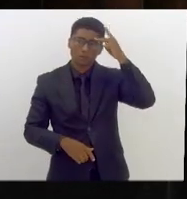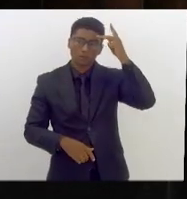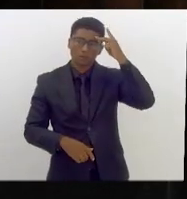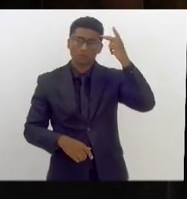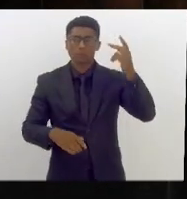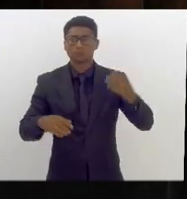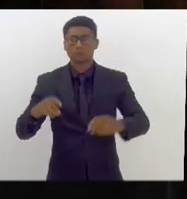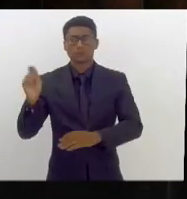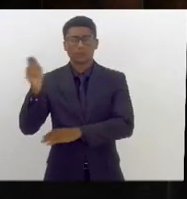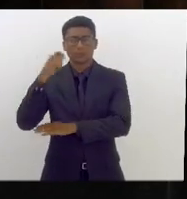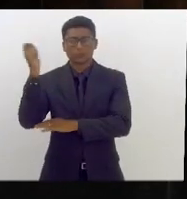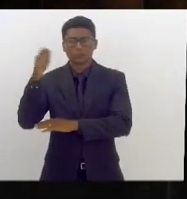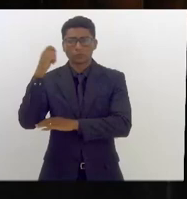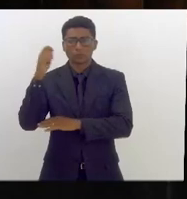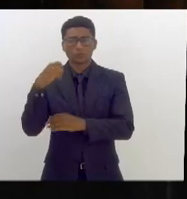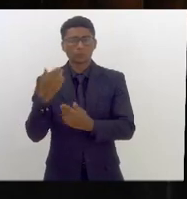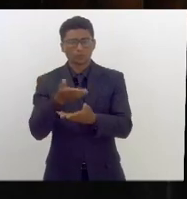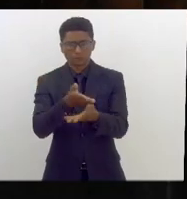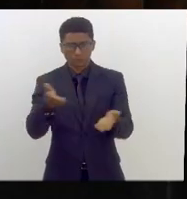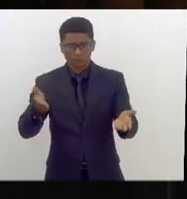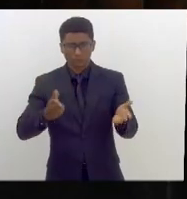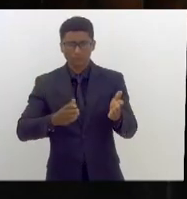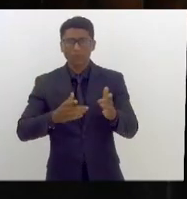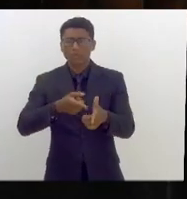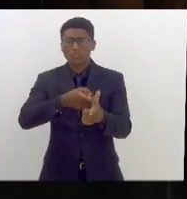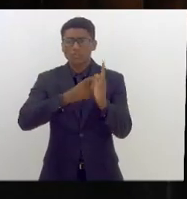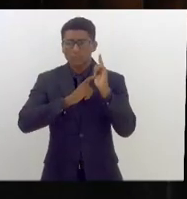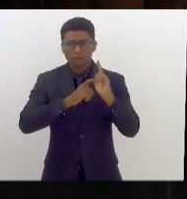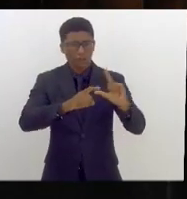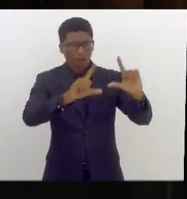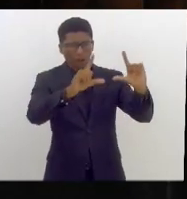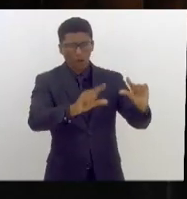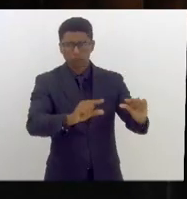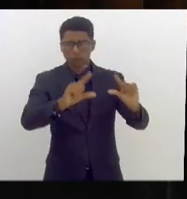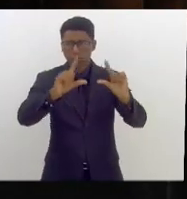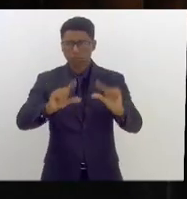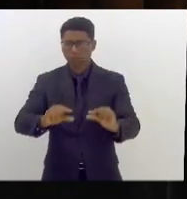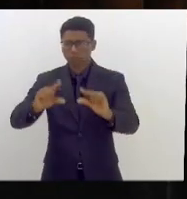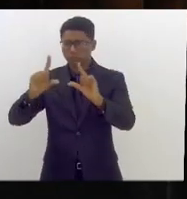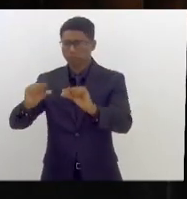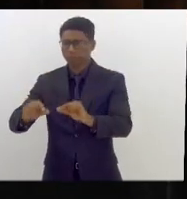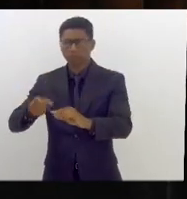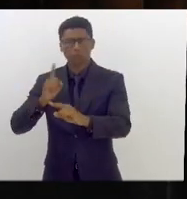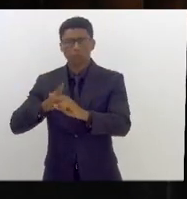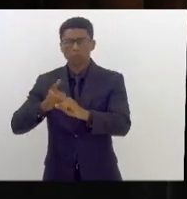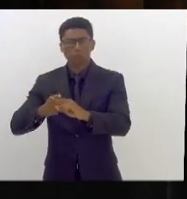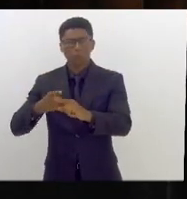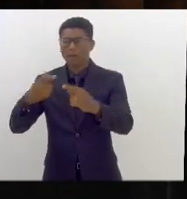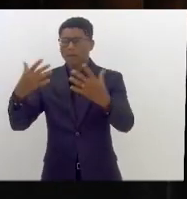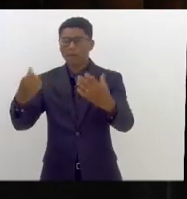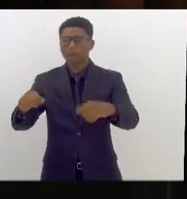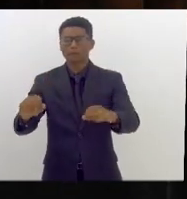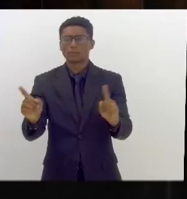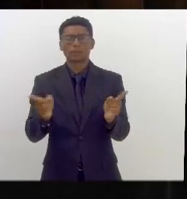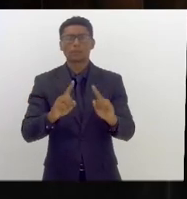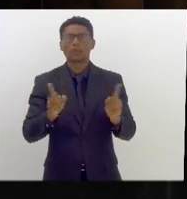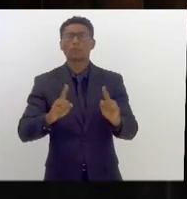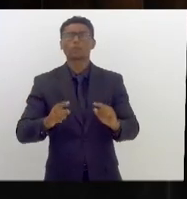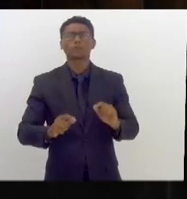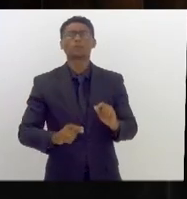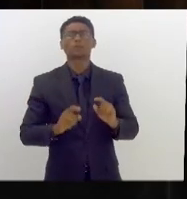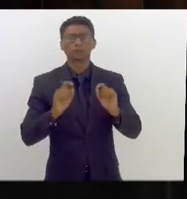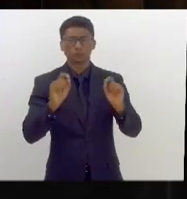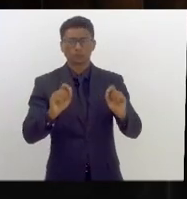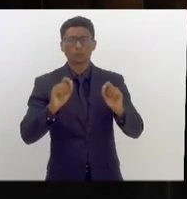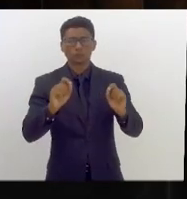do Sul, hoje têm dívidas menores, porque, inclusive, não aceitaram um elemento também que é central do debate da dívida pública,